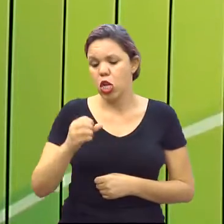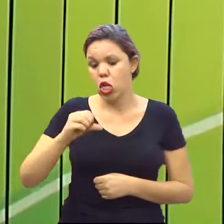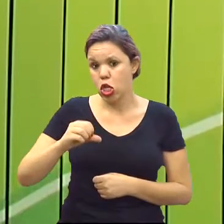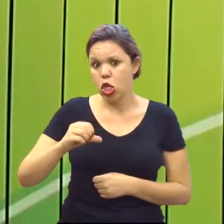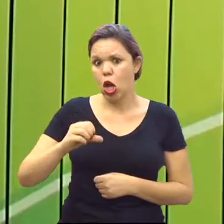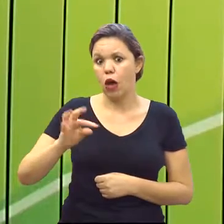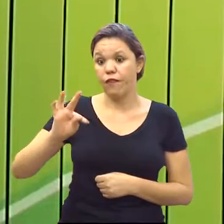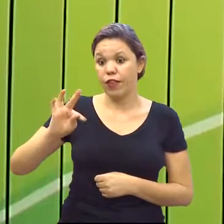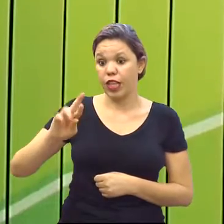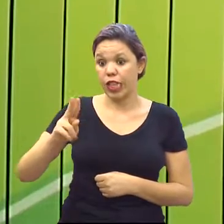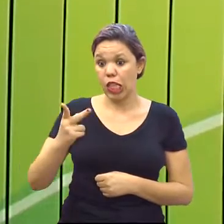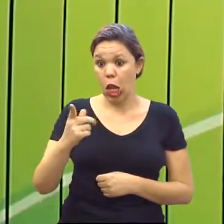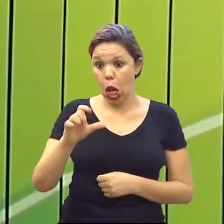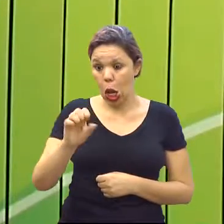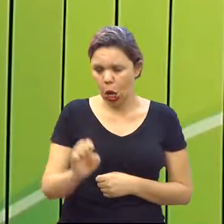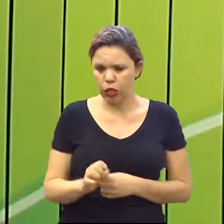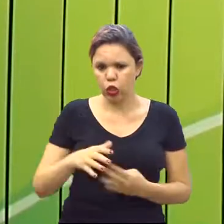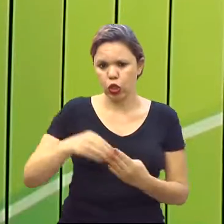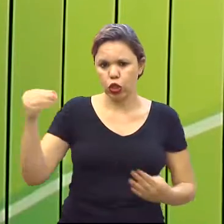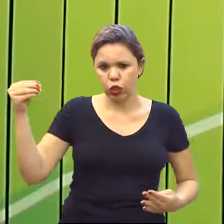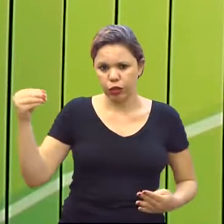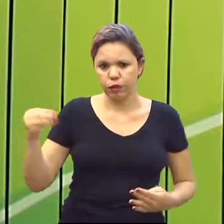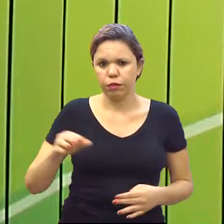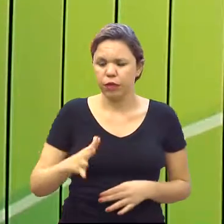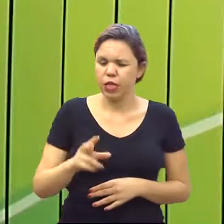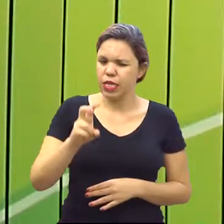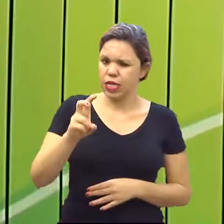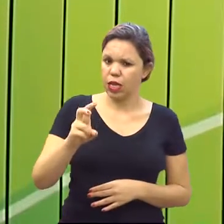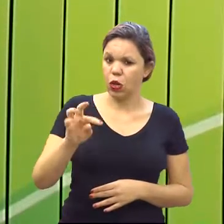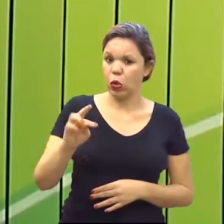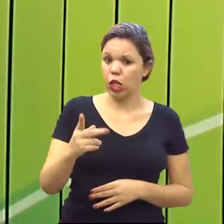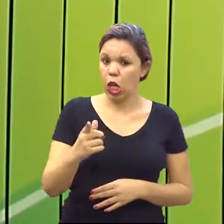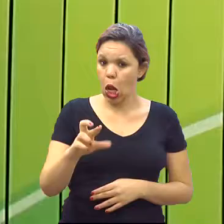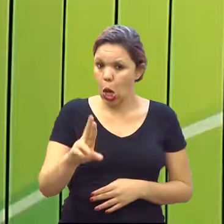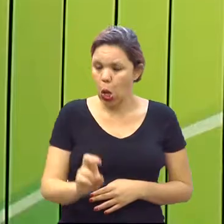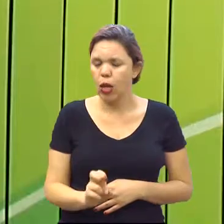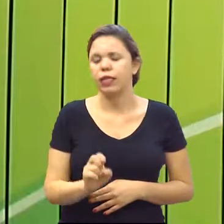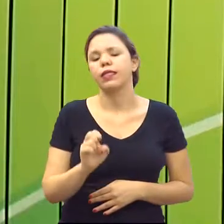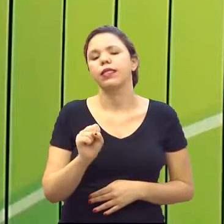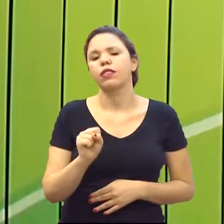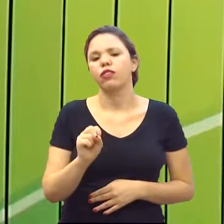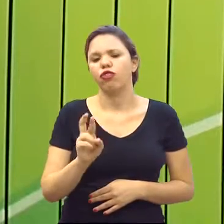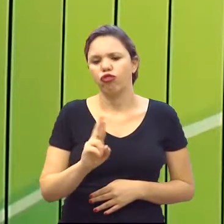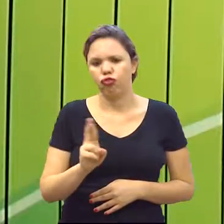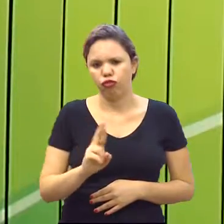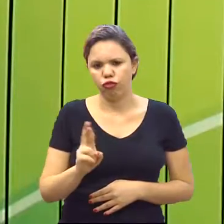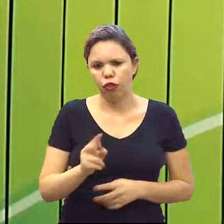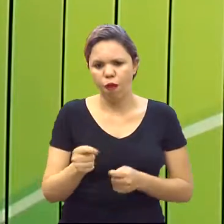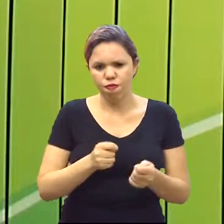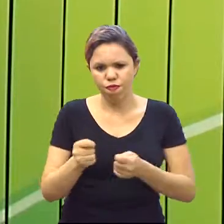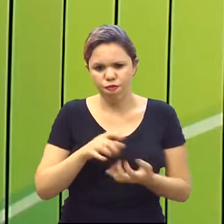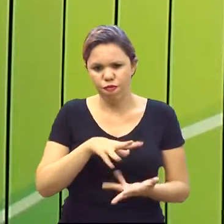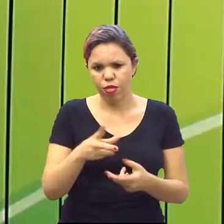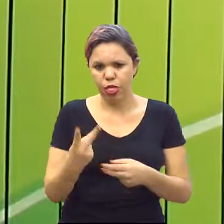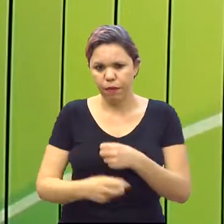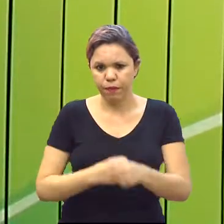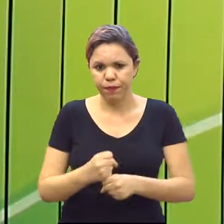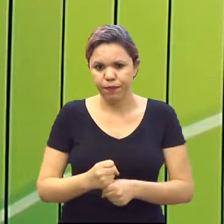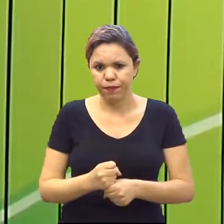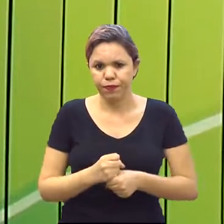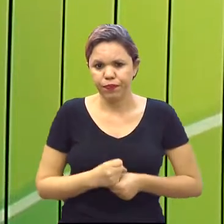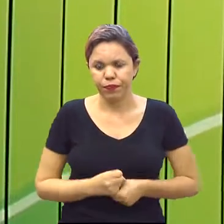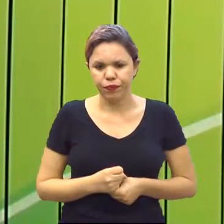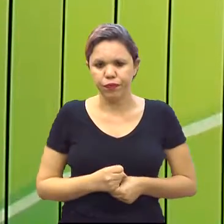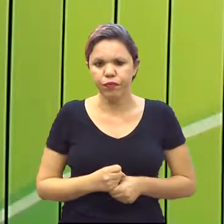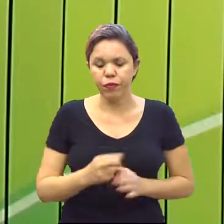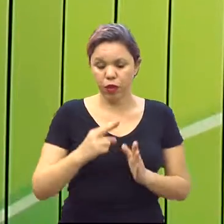de 9 trilhões de dólares, cerca de 50 trilhões de reais, para a economia global ao longo dos próximos 2